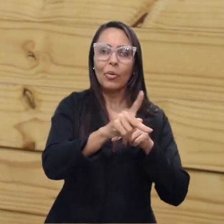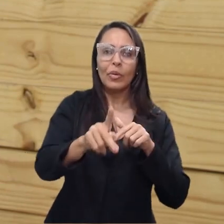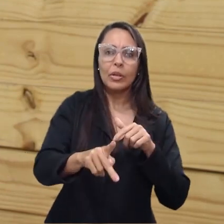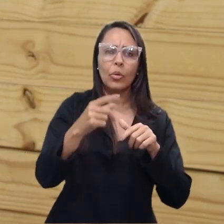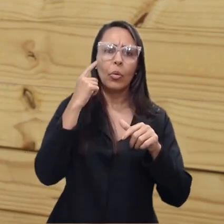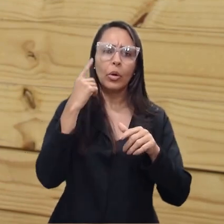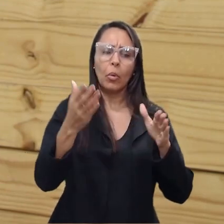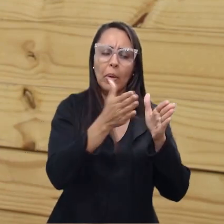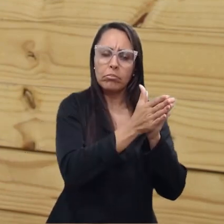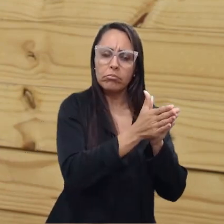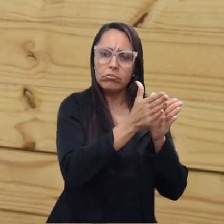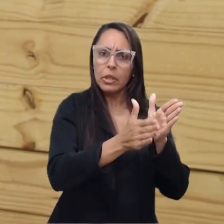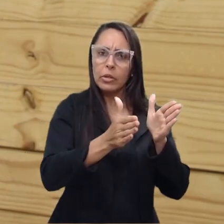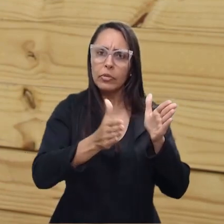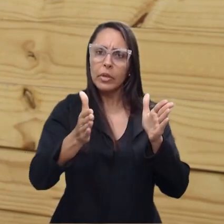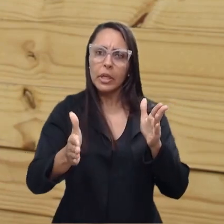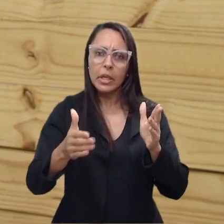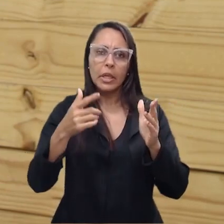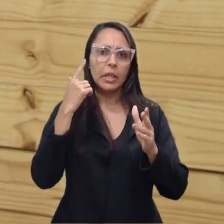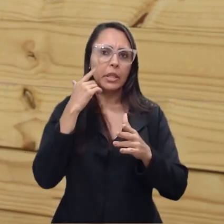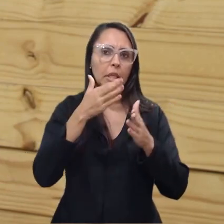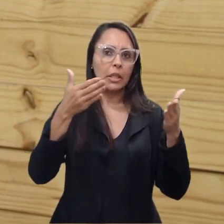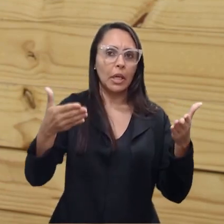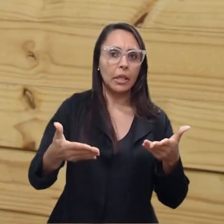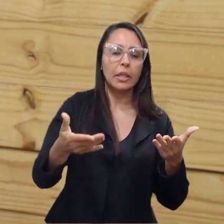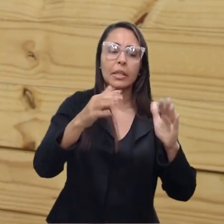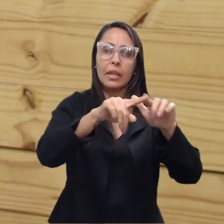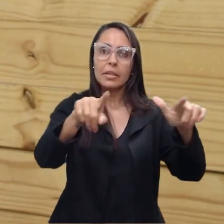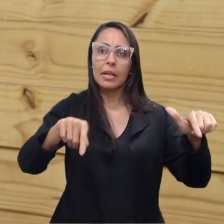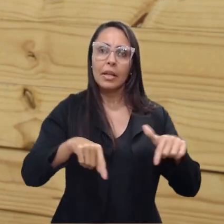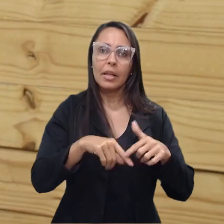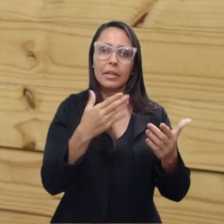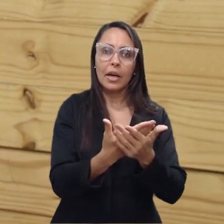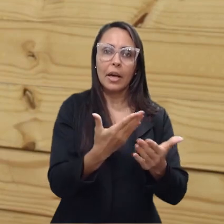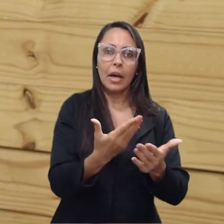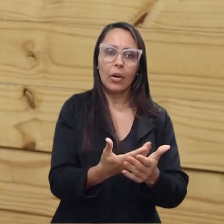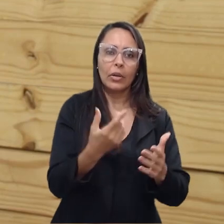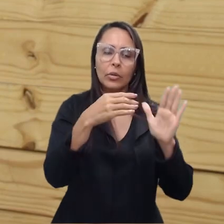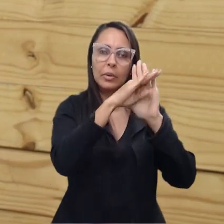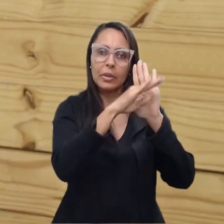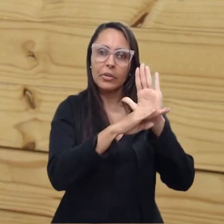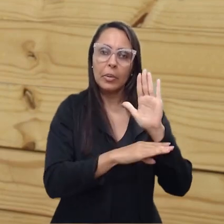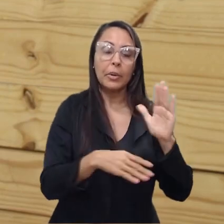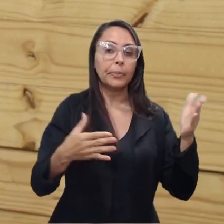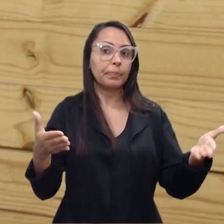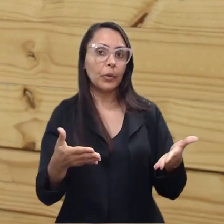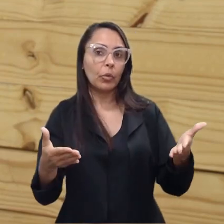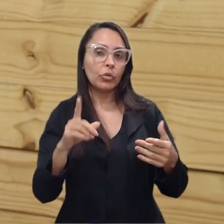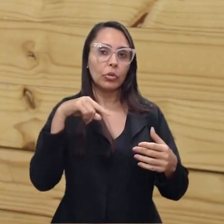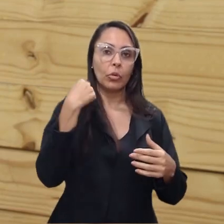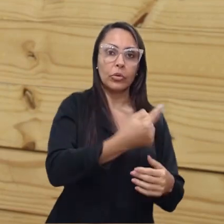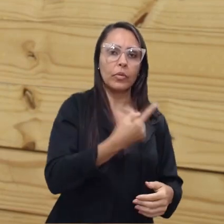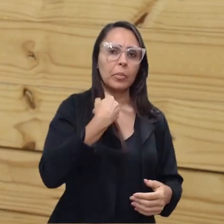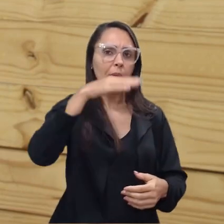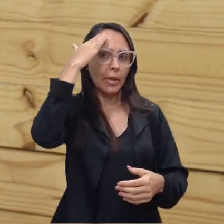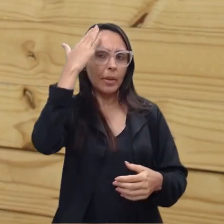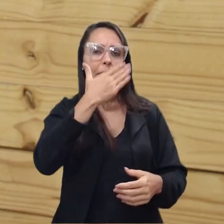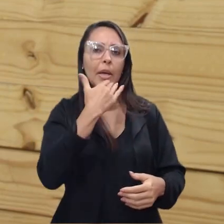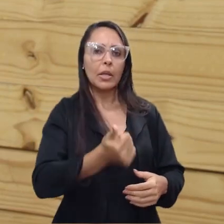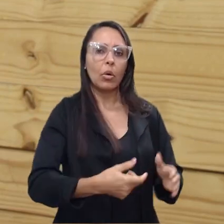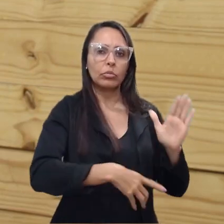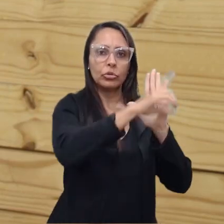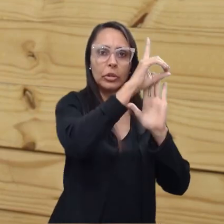é dividida a atuação dele em sala de aula e nas atividades de planejamento. Hoje, nós vamos compreender